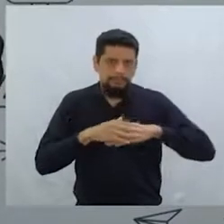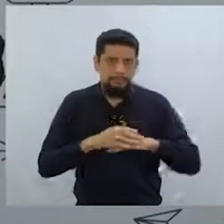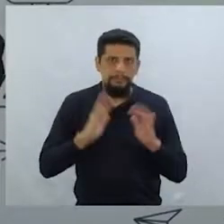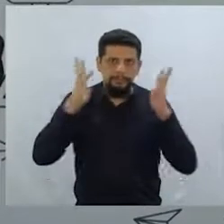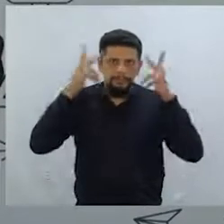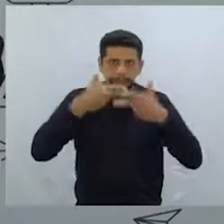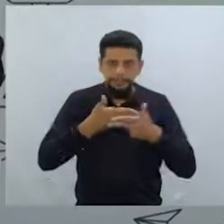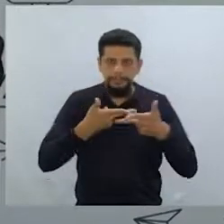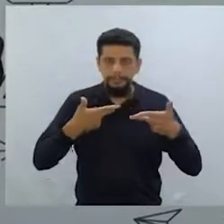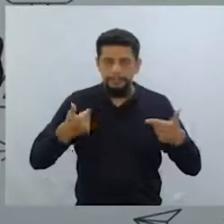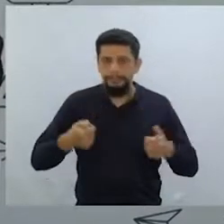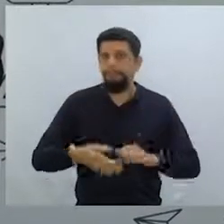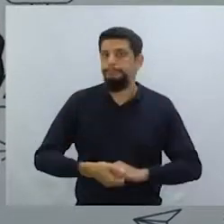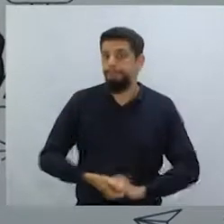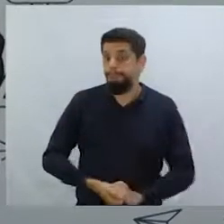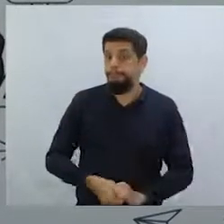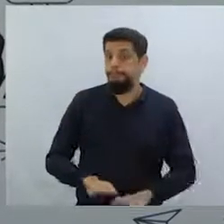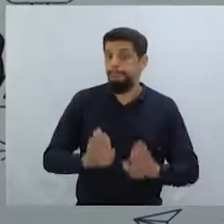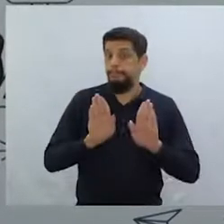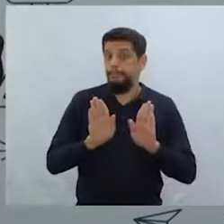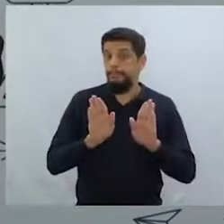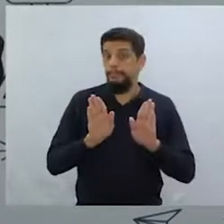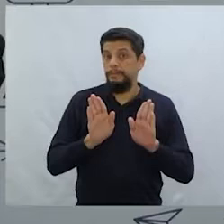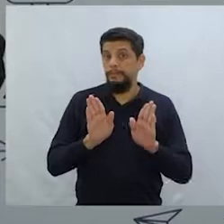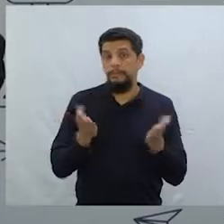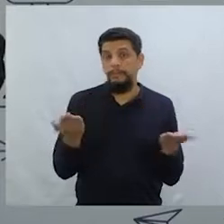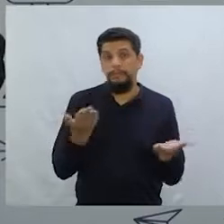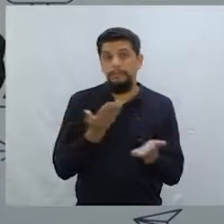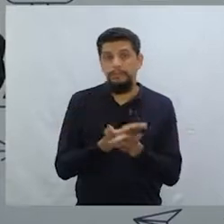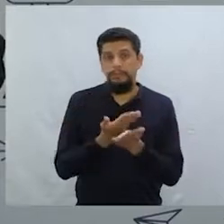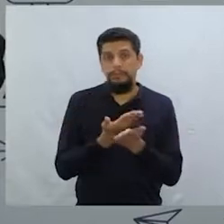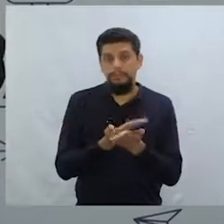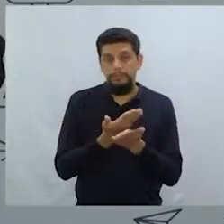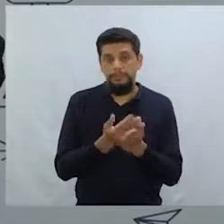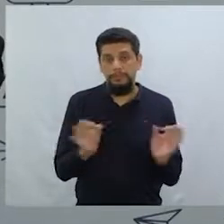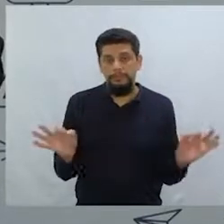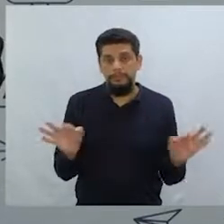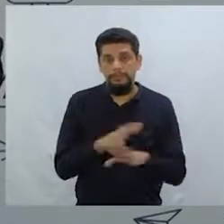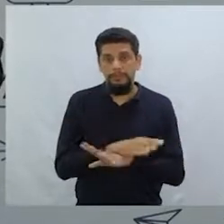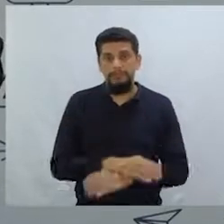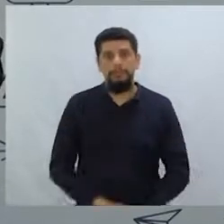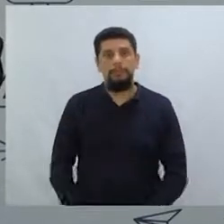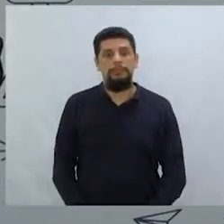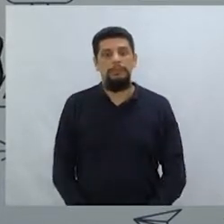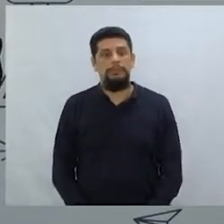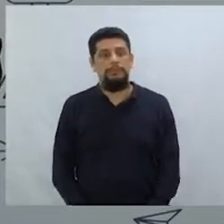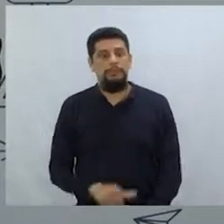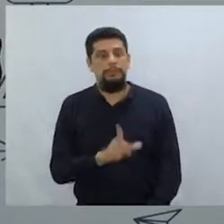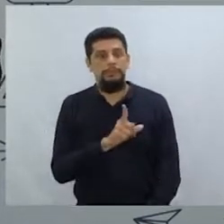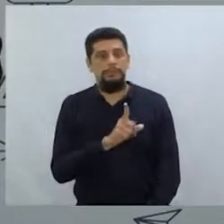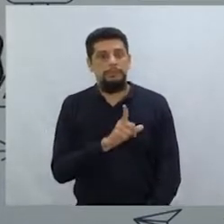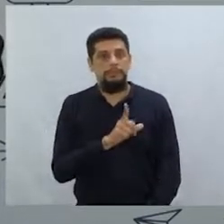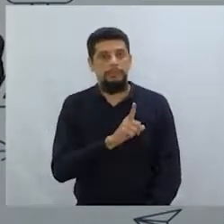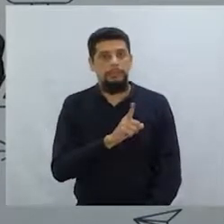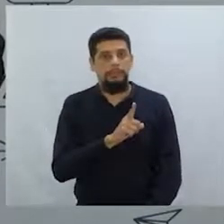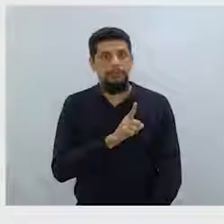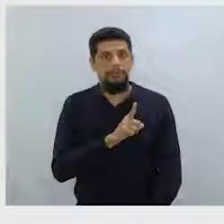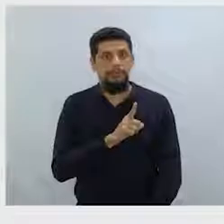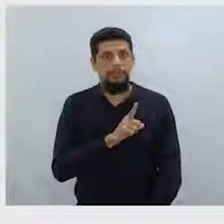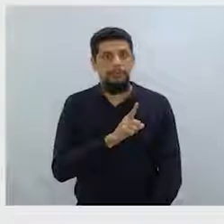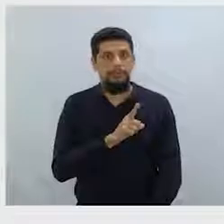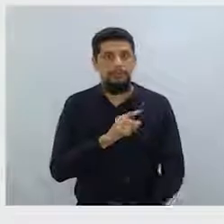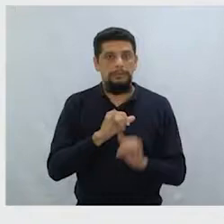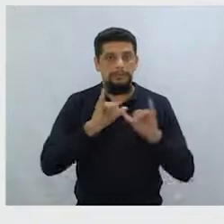carinho dos nossos animais de estimação. Mas para terminar a aula, eu trouxe um recado para vocês.